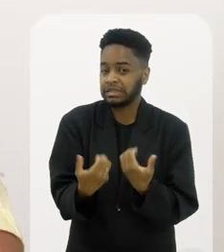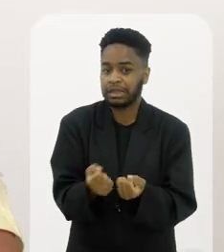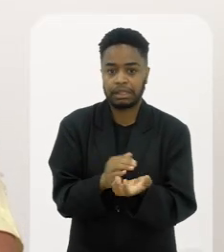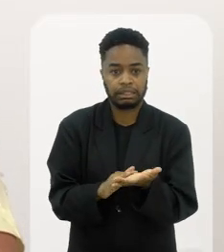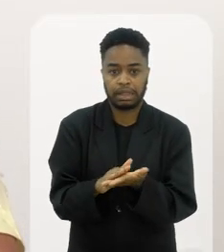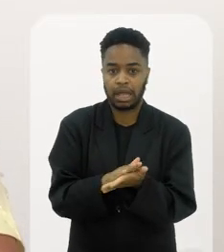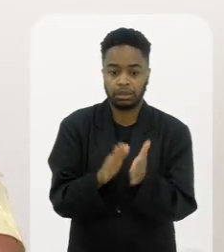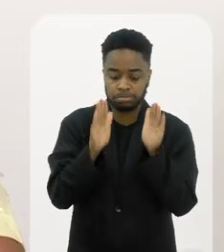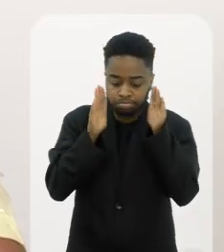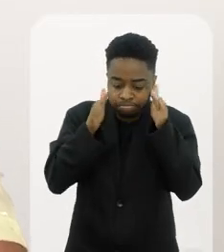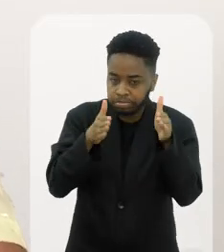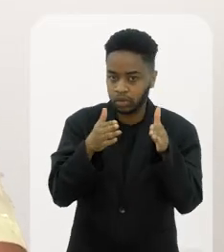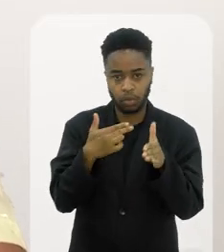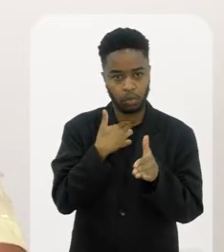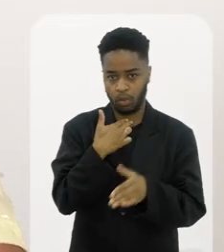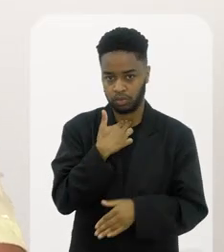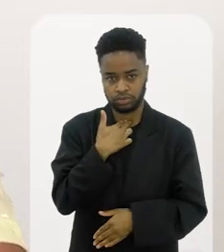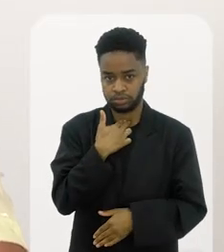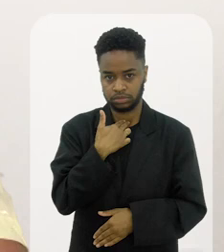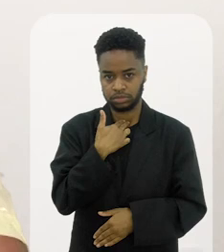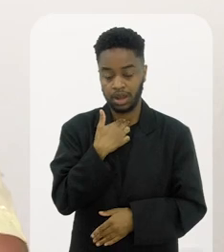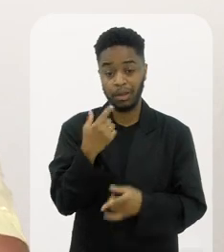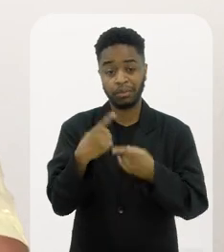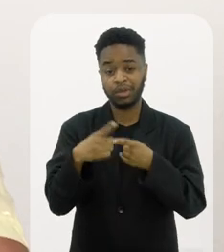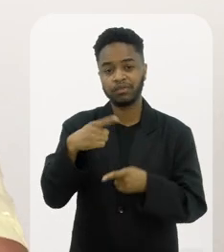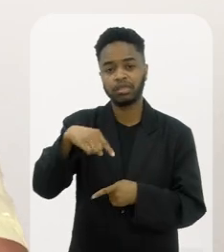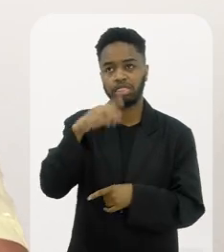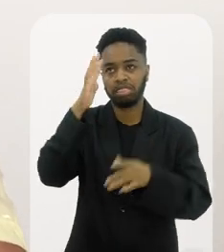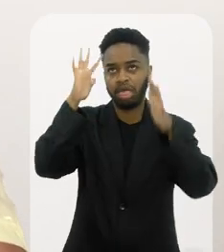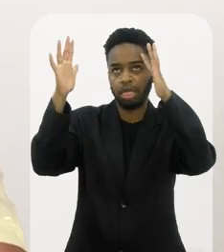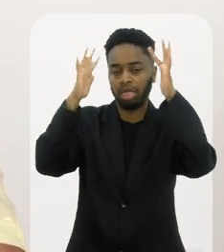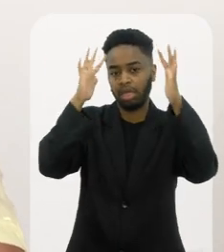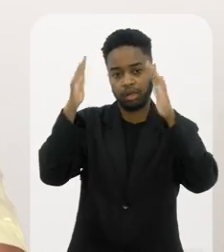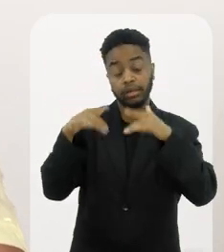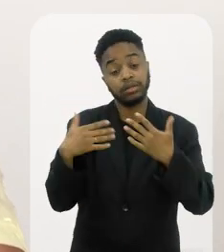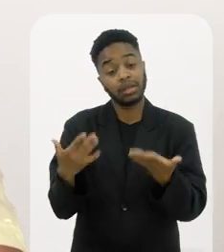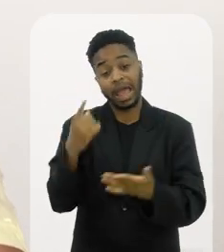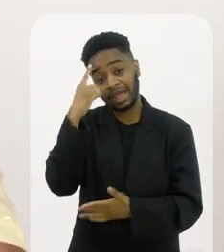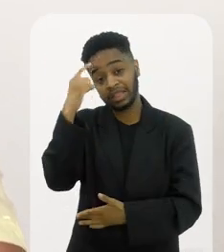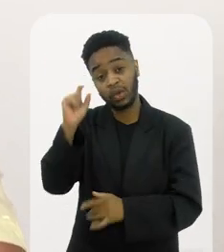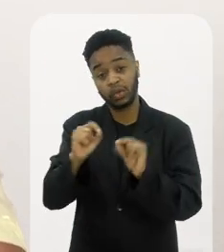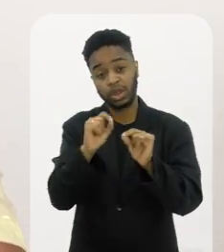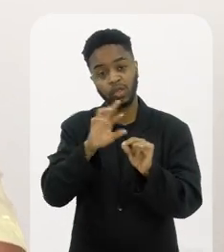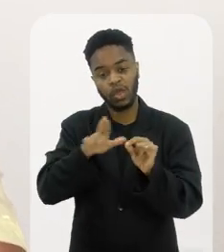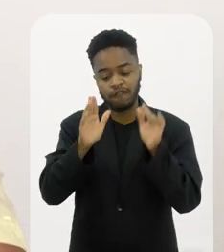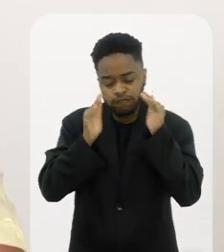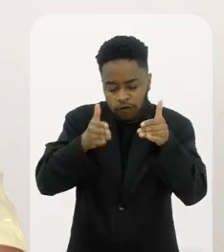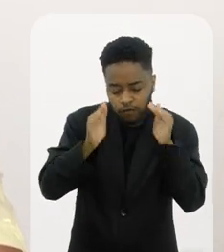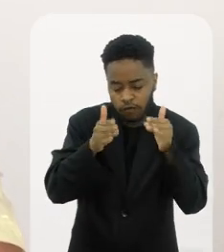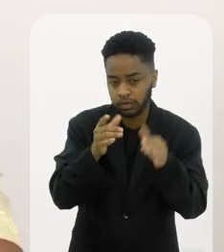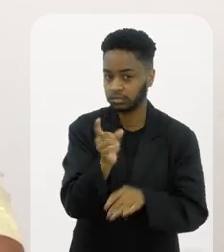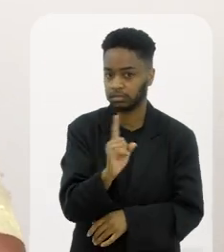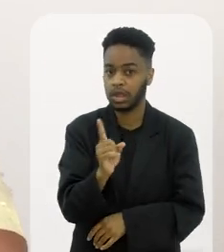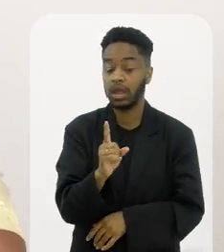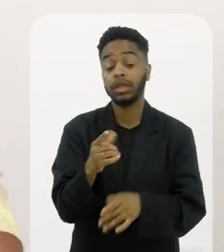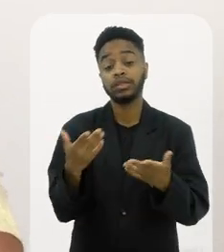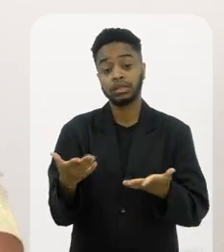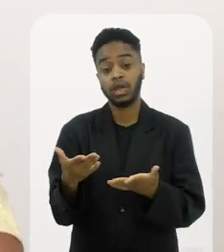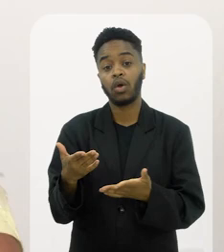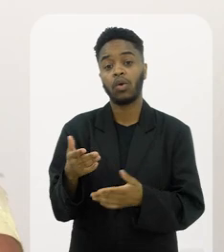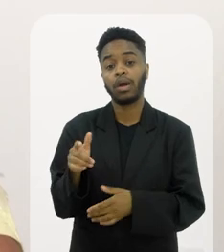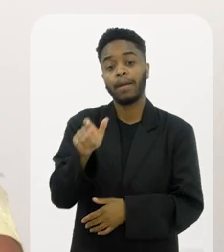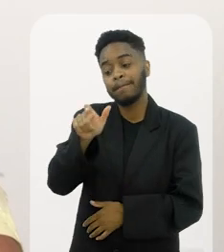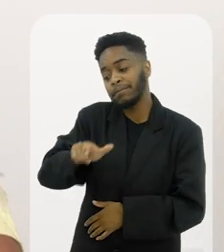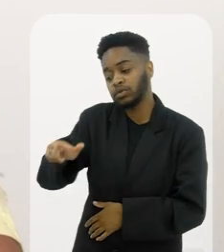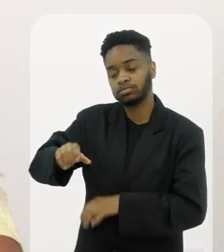aceitar nada cegamente, porque você fica fanático. E a ideia não é que você seja fanático. Então, o que